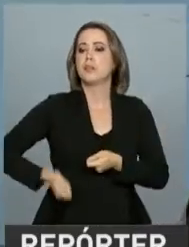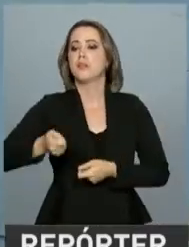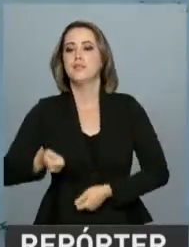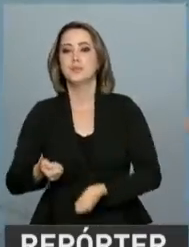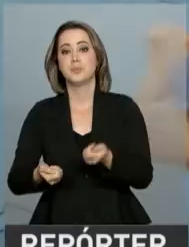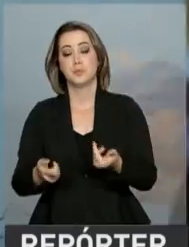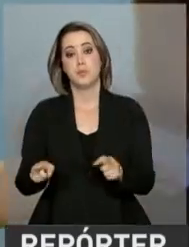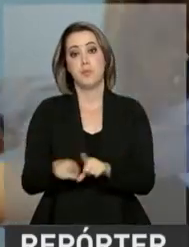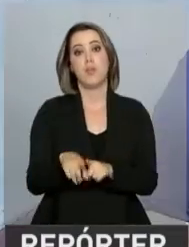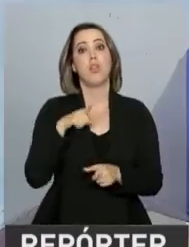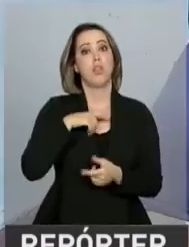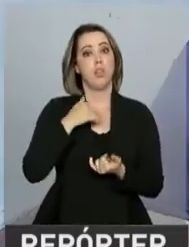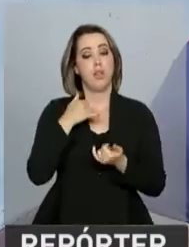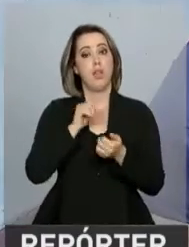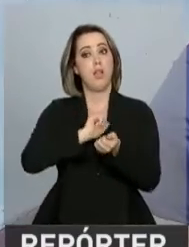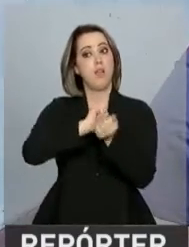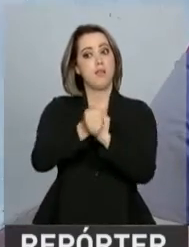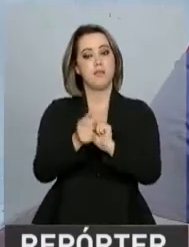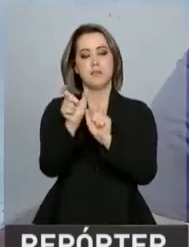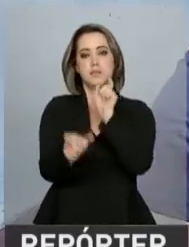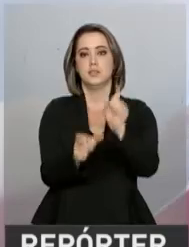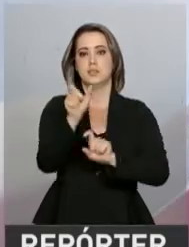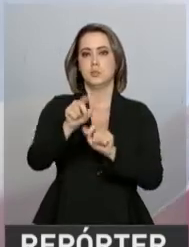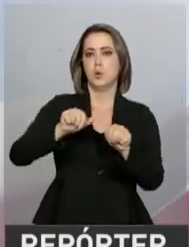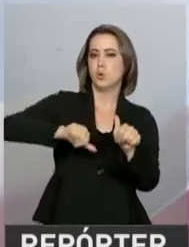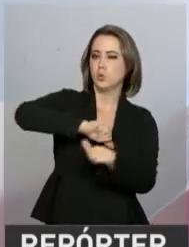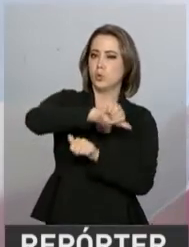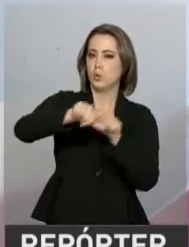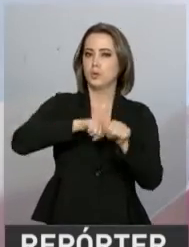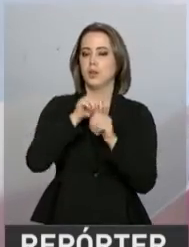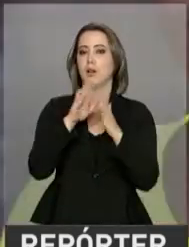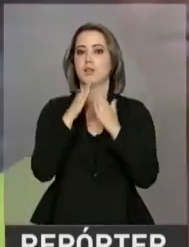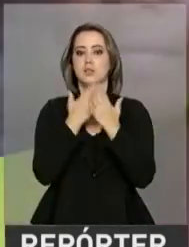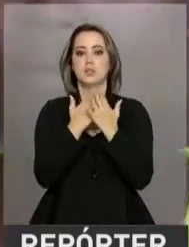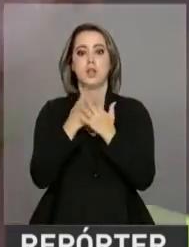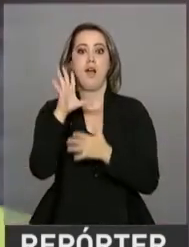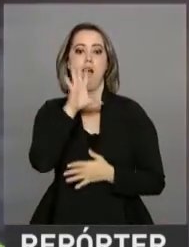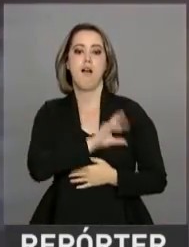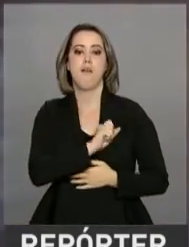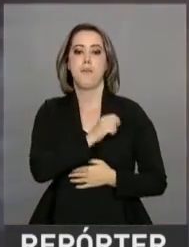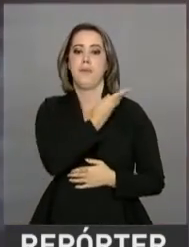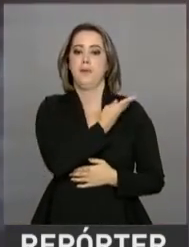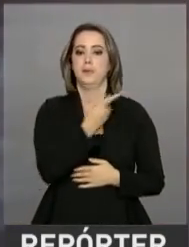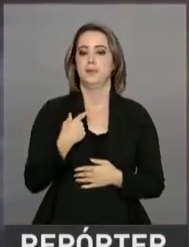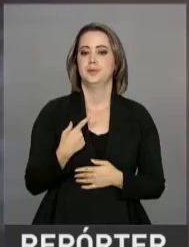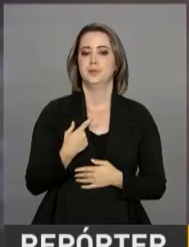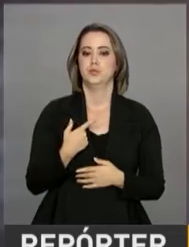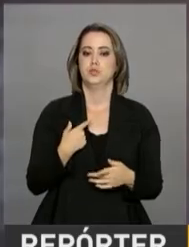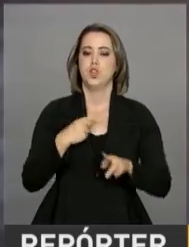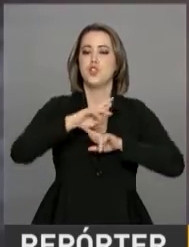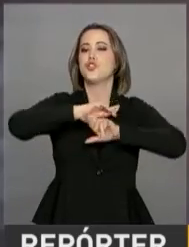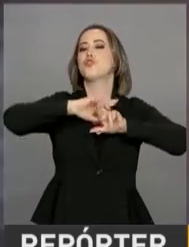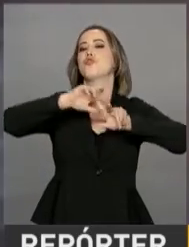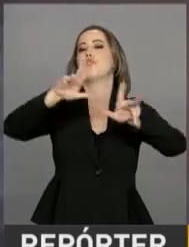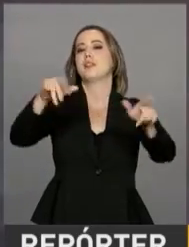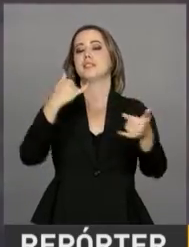criançada para que dê forte no turno contrário ao da escola e adora ele fez com questões